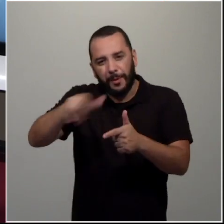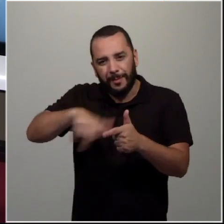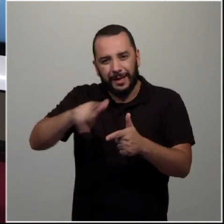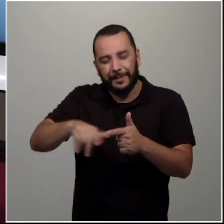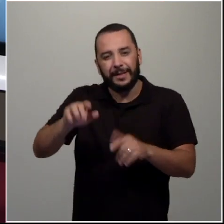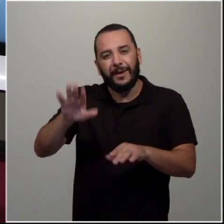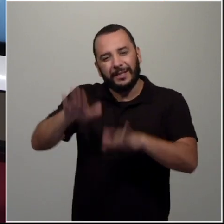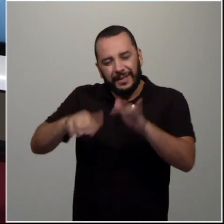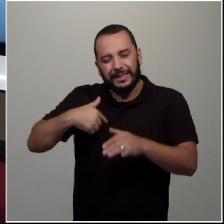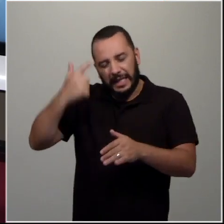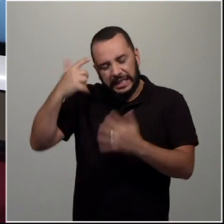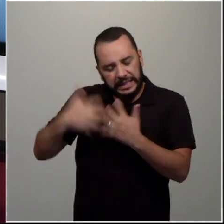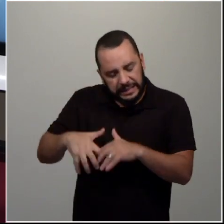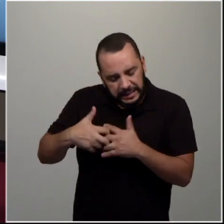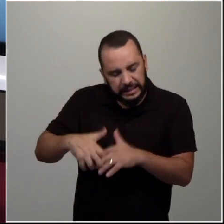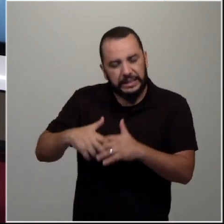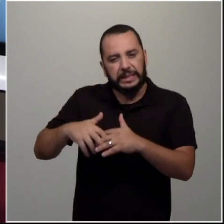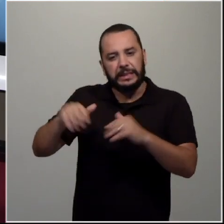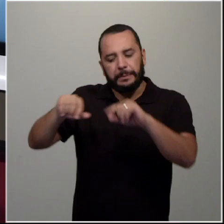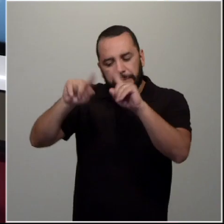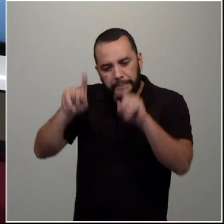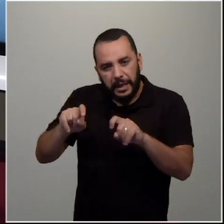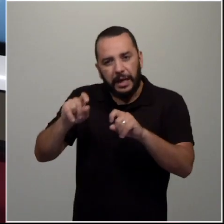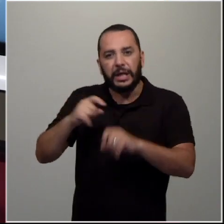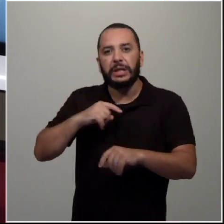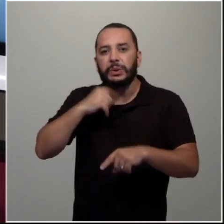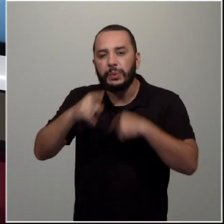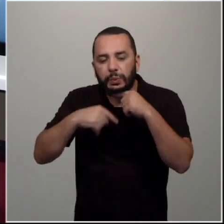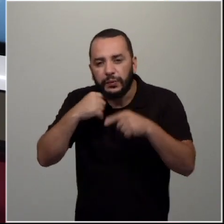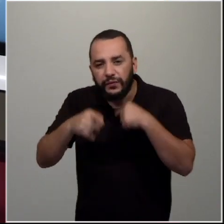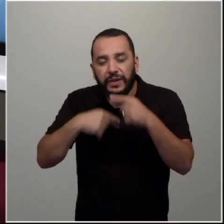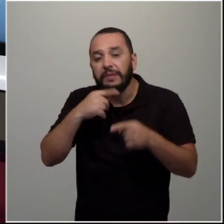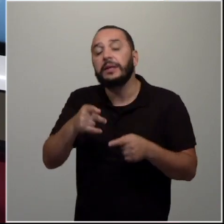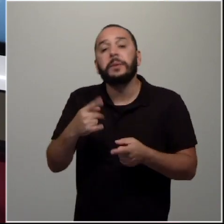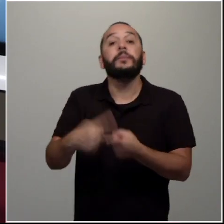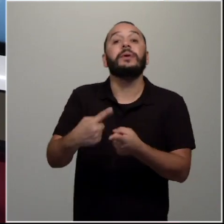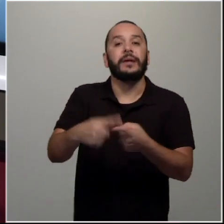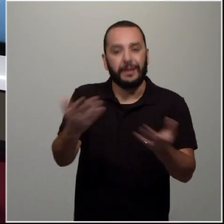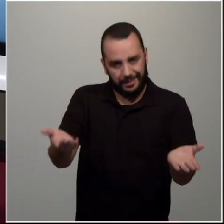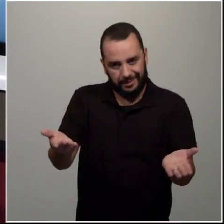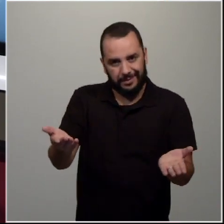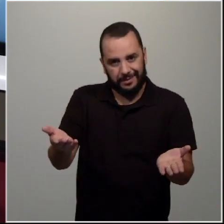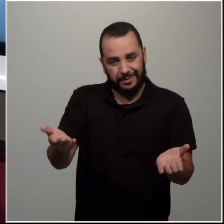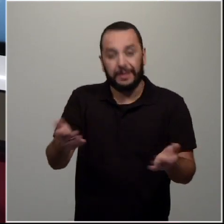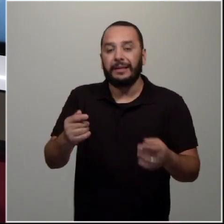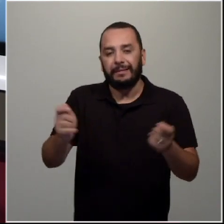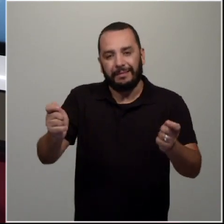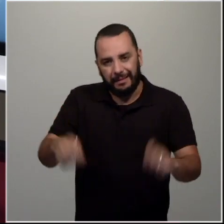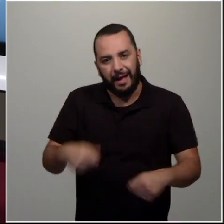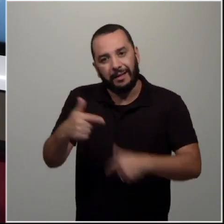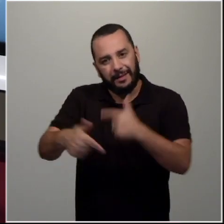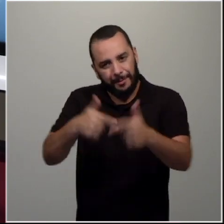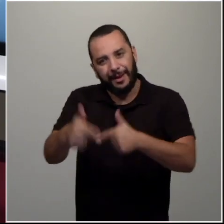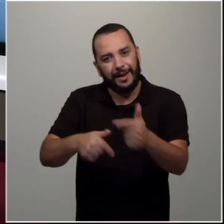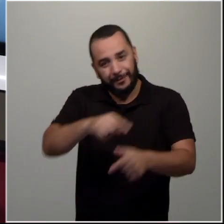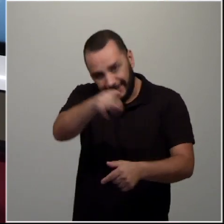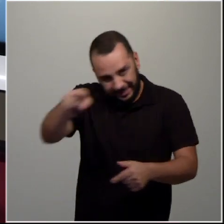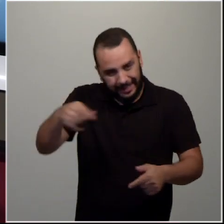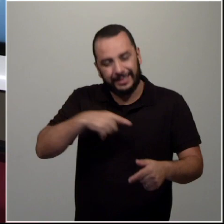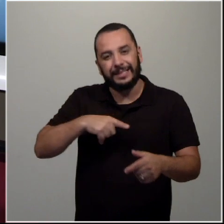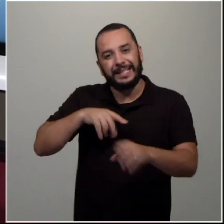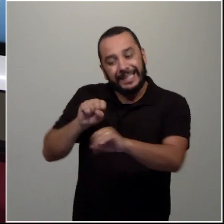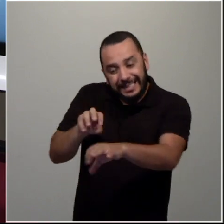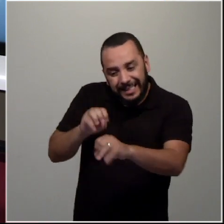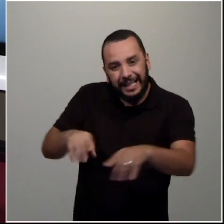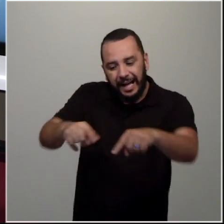questionamentos aquela série de questões que ele apresentava era justamente pra isso é pra ter trabalhado em sala de aula o